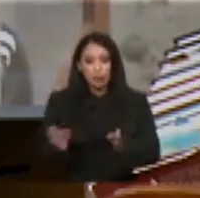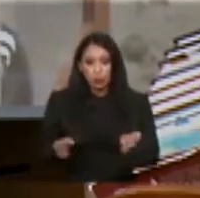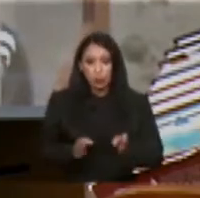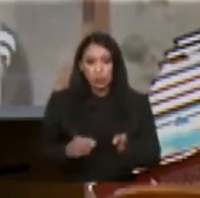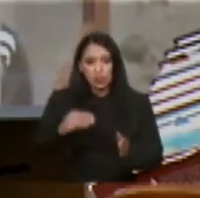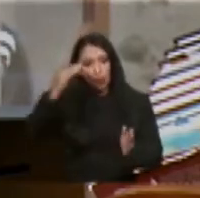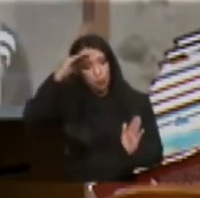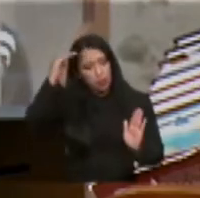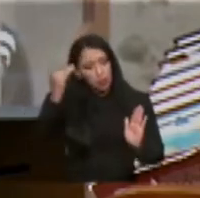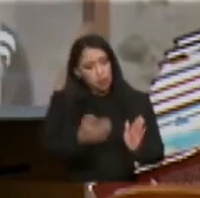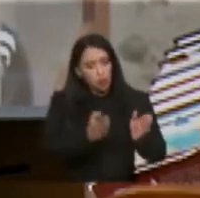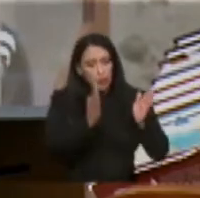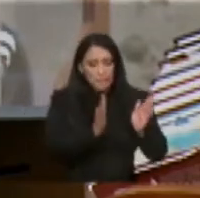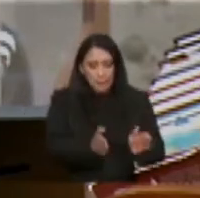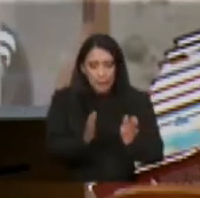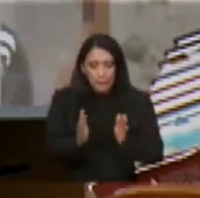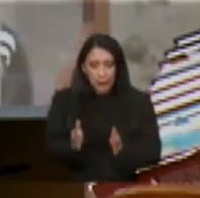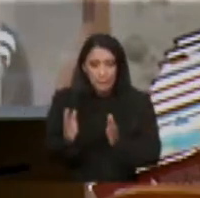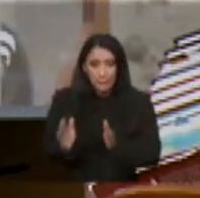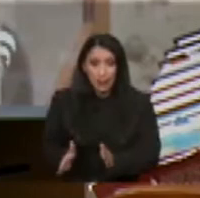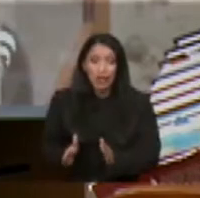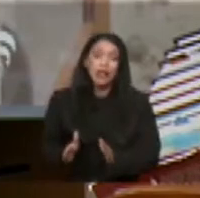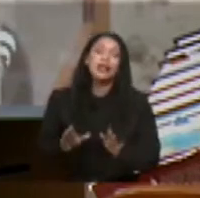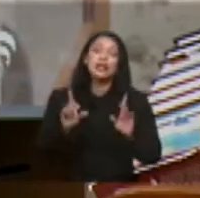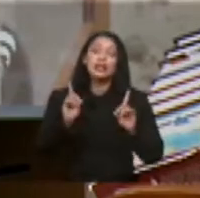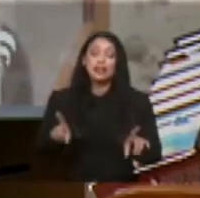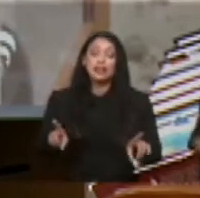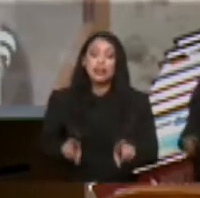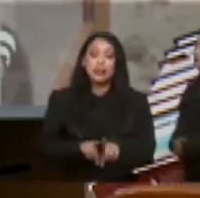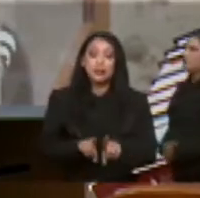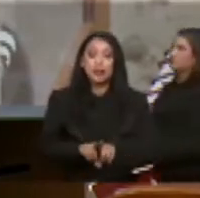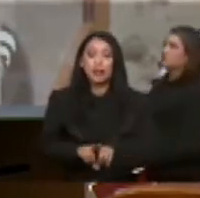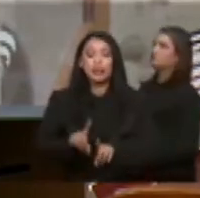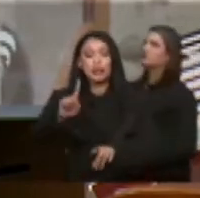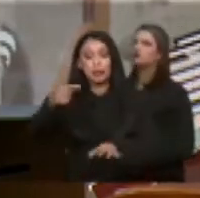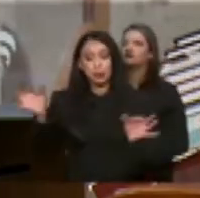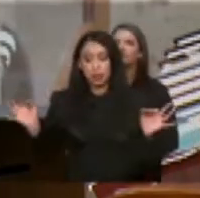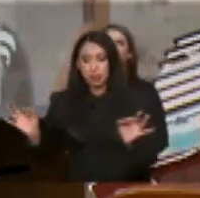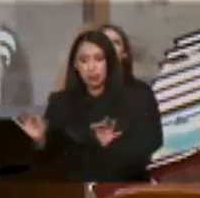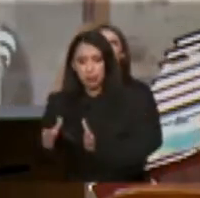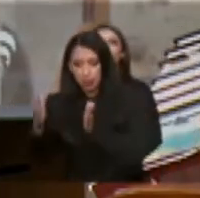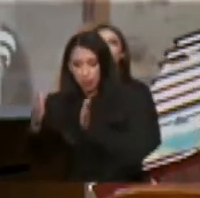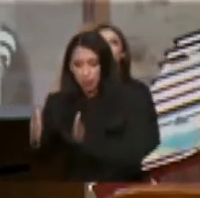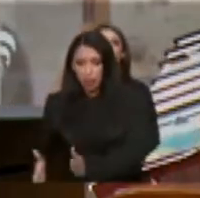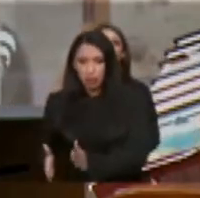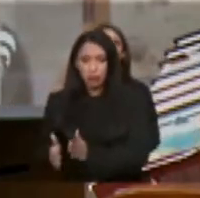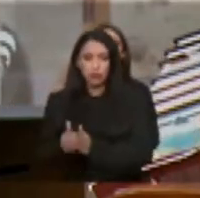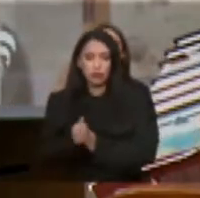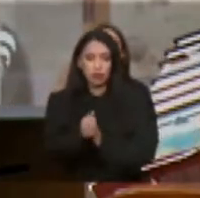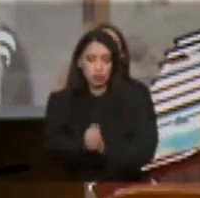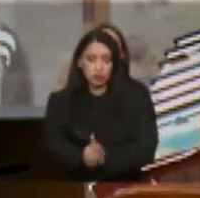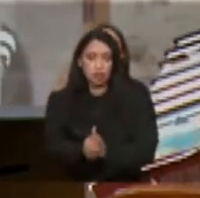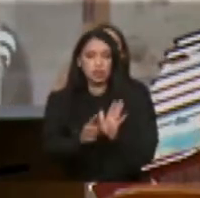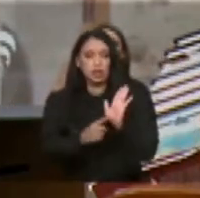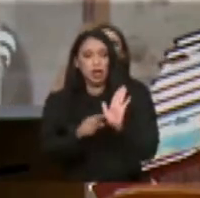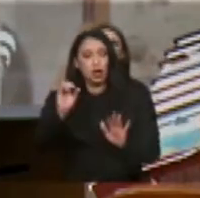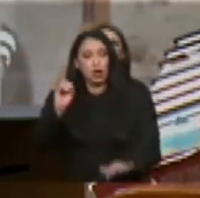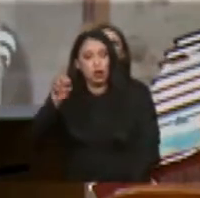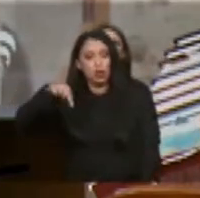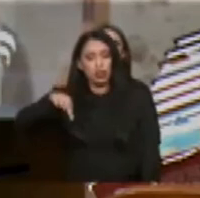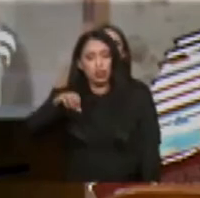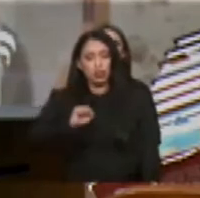cumpridos em etapas, e padrões de qualidade do ar final, valores guia definidos pela